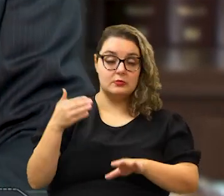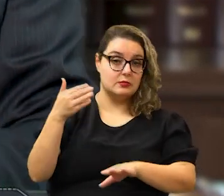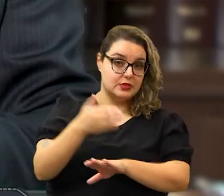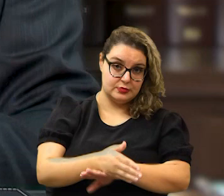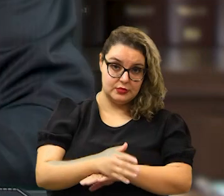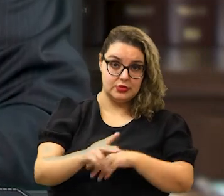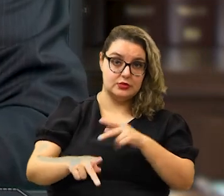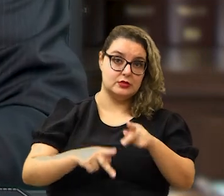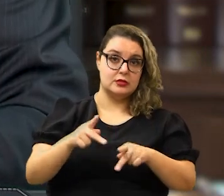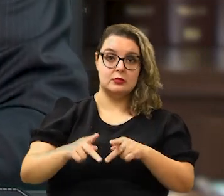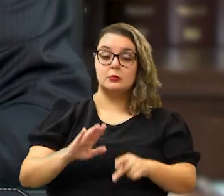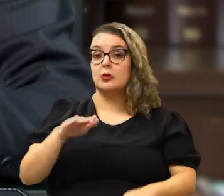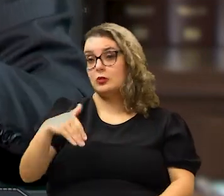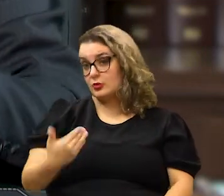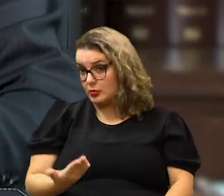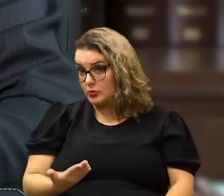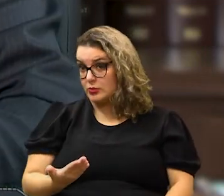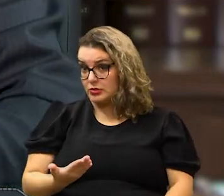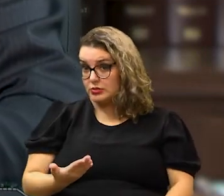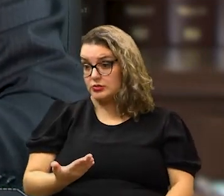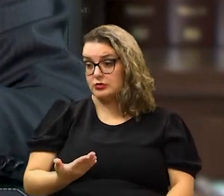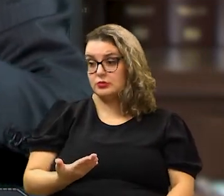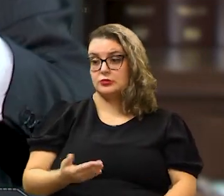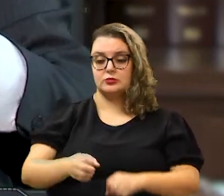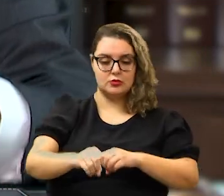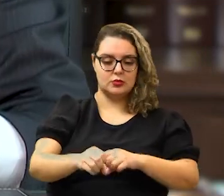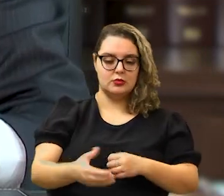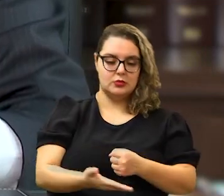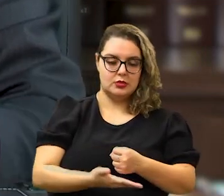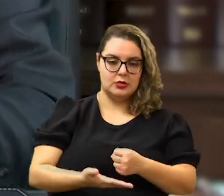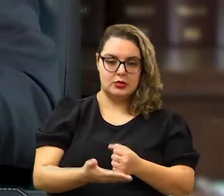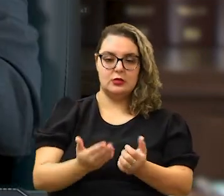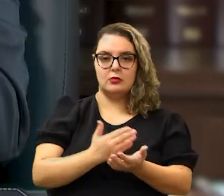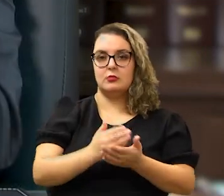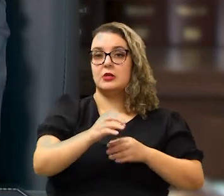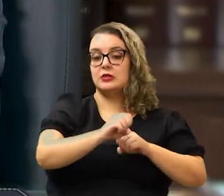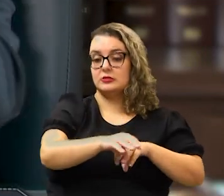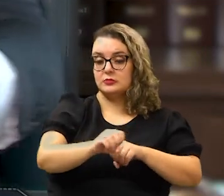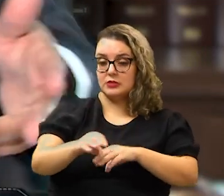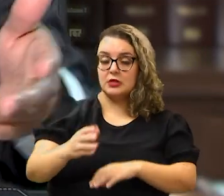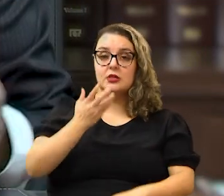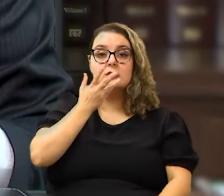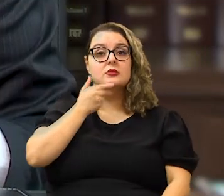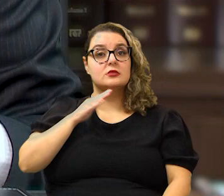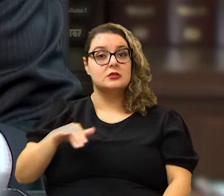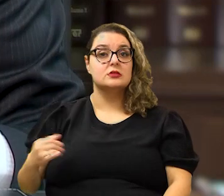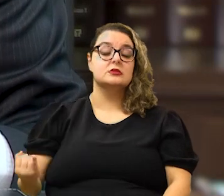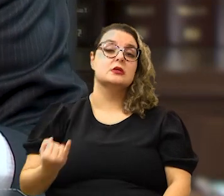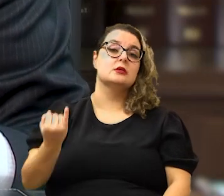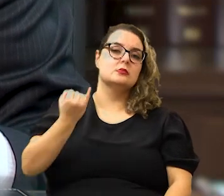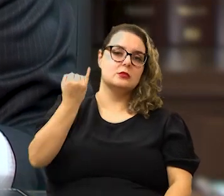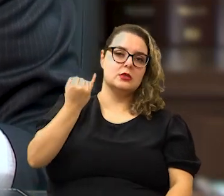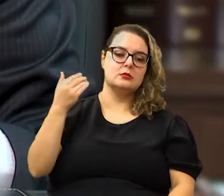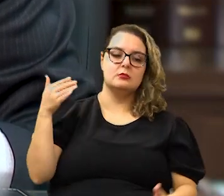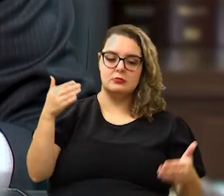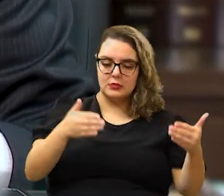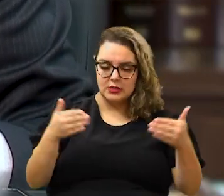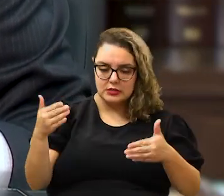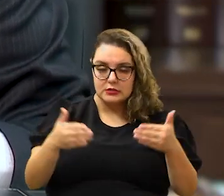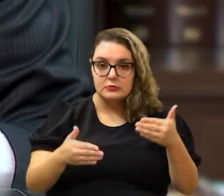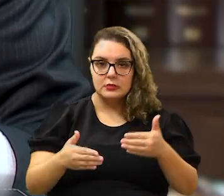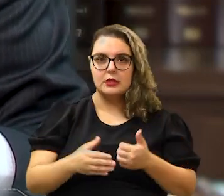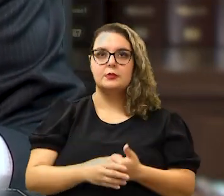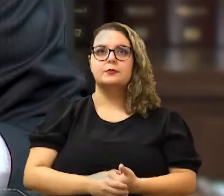que você, desde o ensino de base, começa a educar aquela criança da importância dela participar, né,